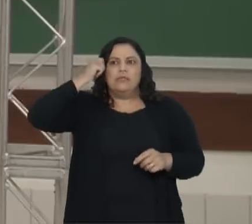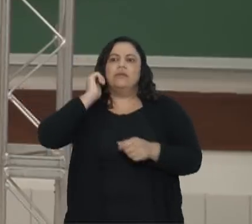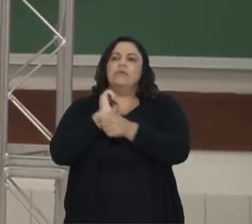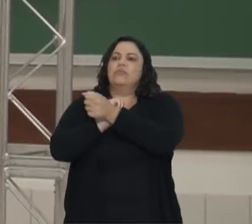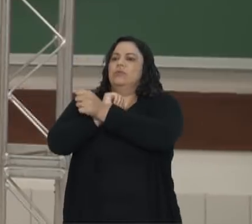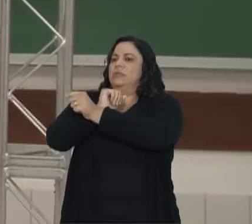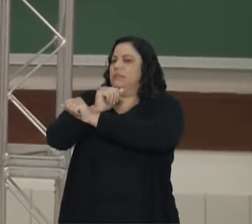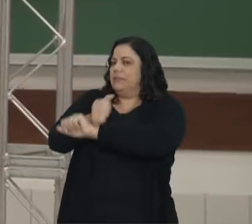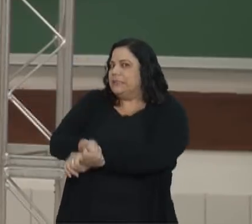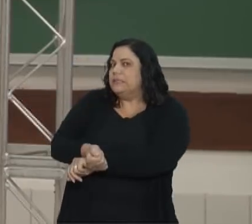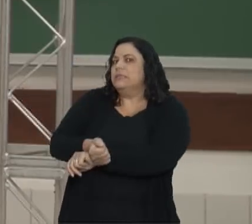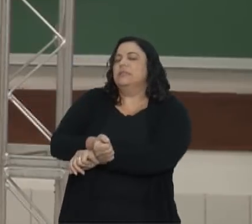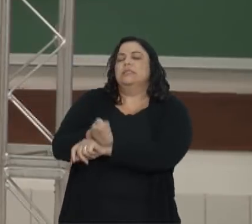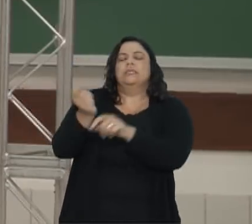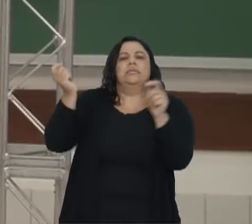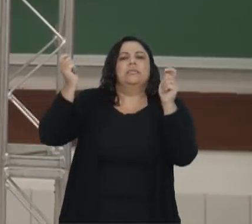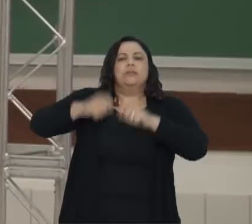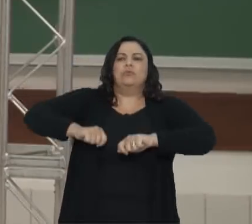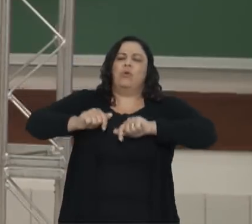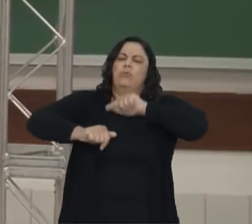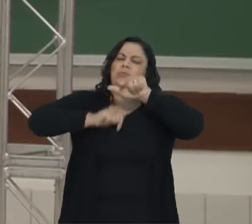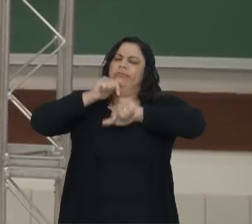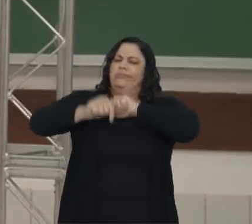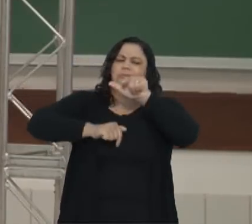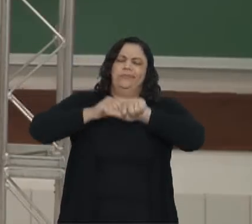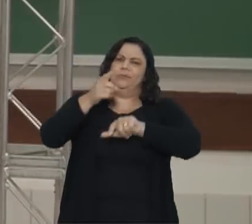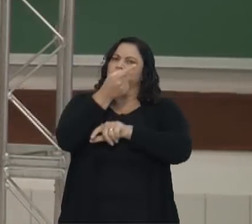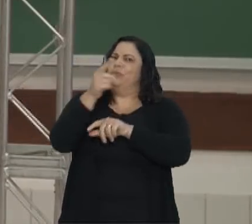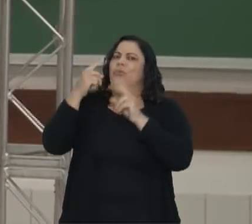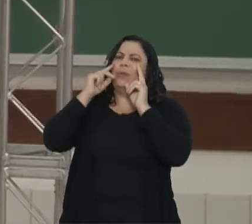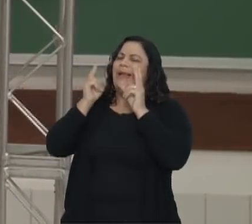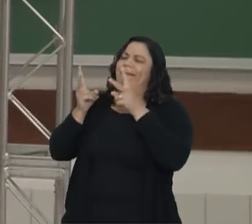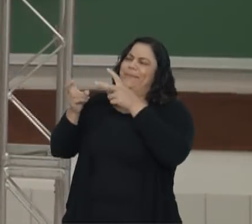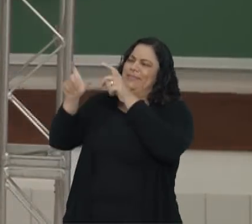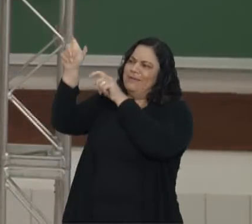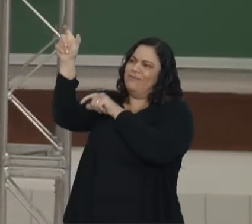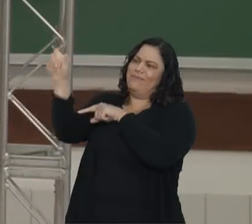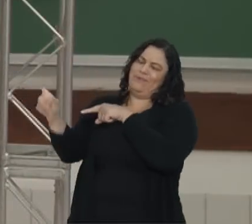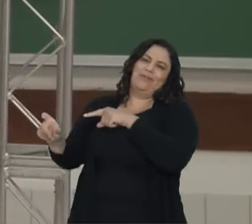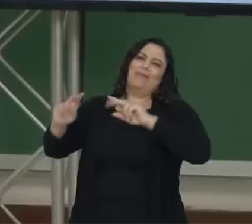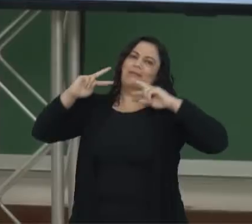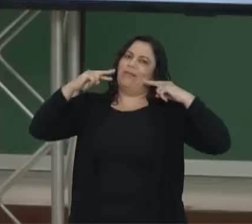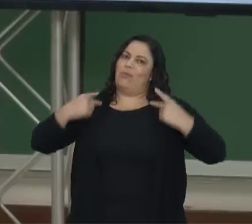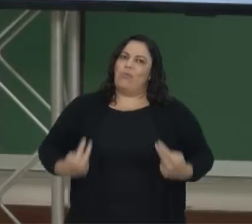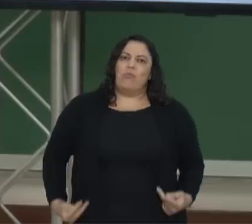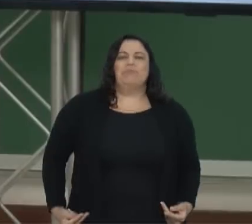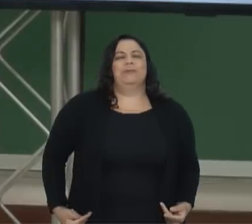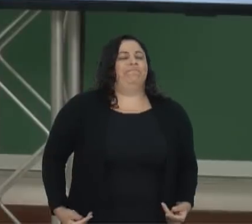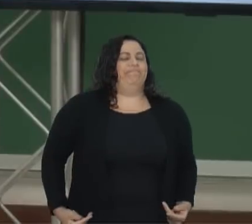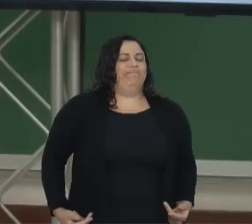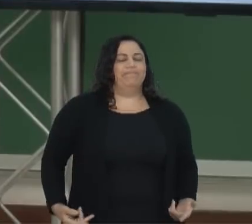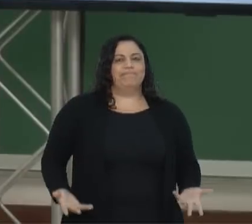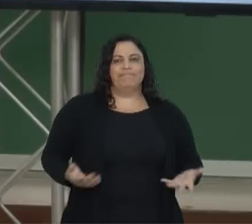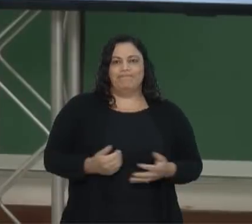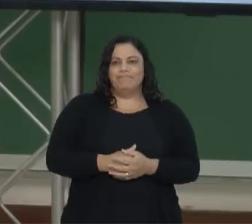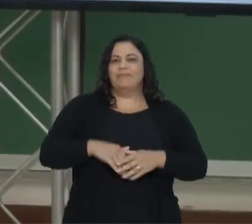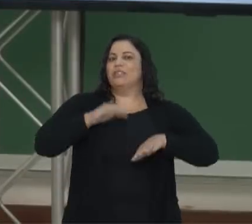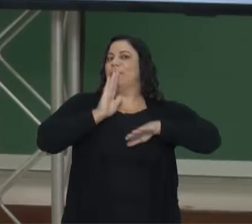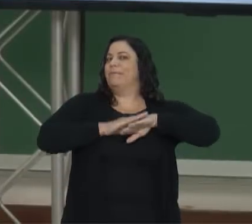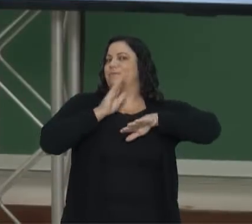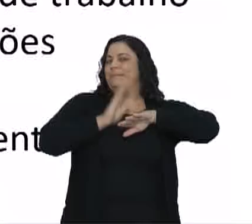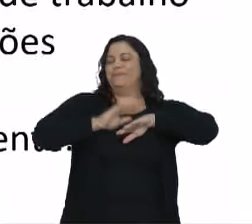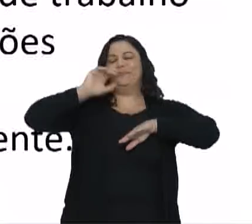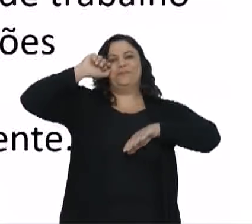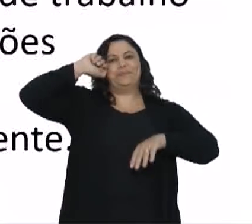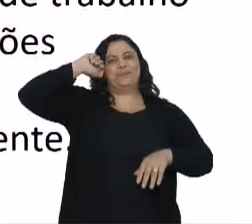da atividade, né? Não como um ser humano, infelizmente. Então, o que nós temos ali? A mão de obra negra foi muito